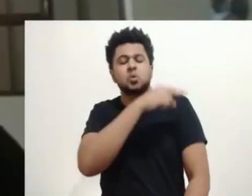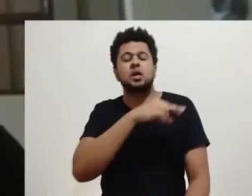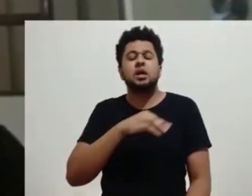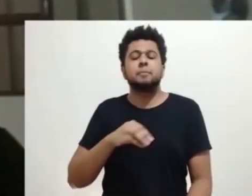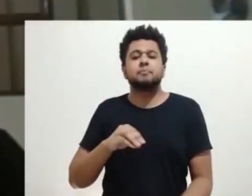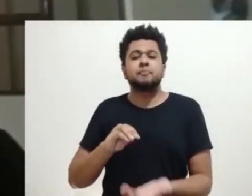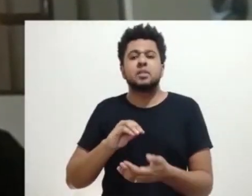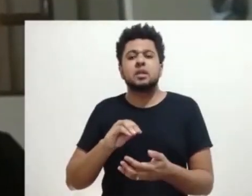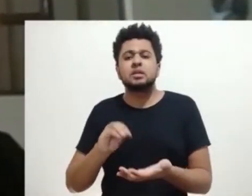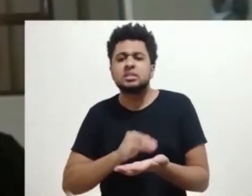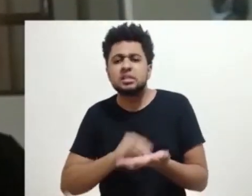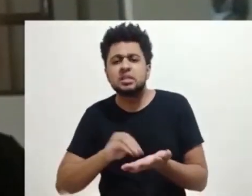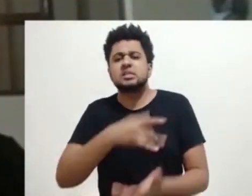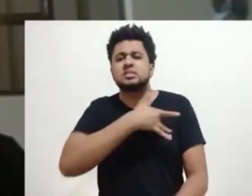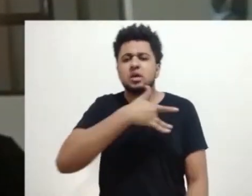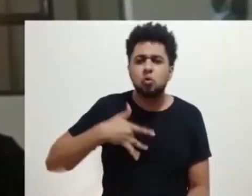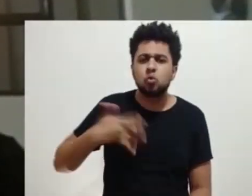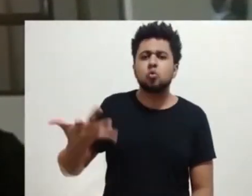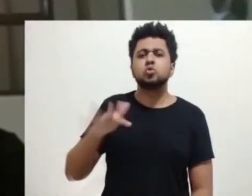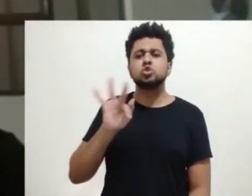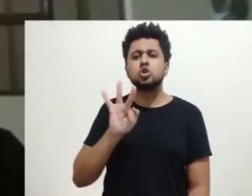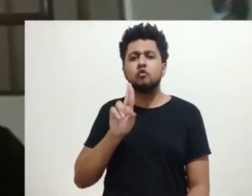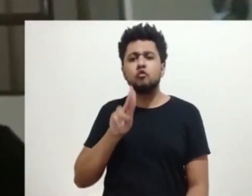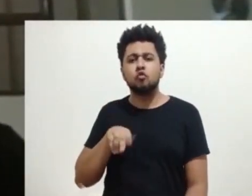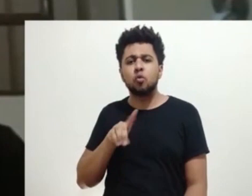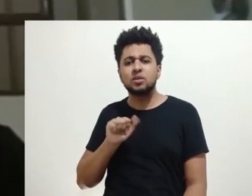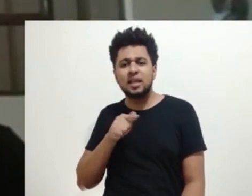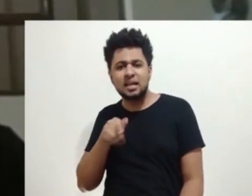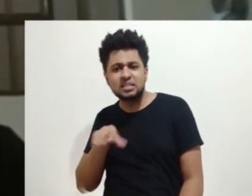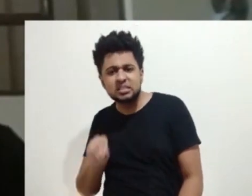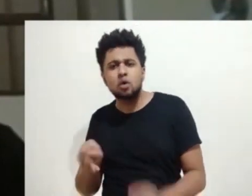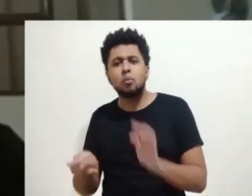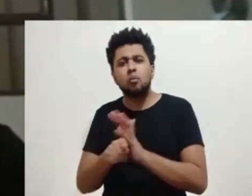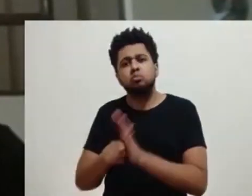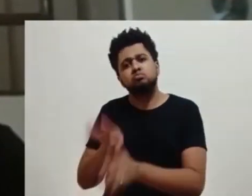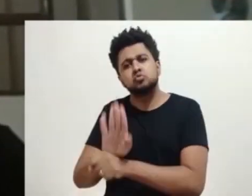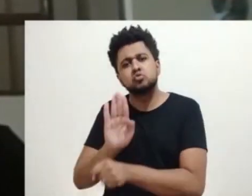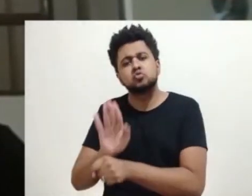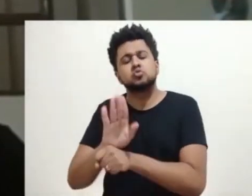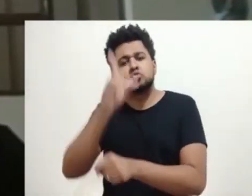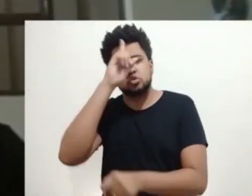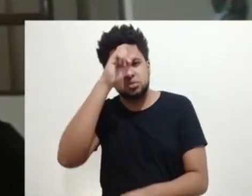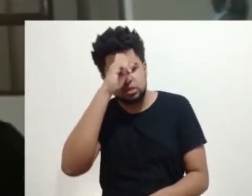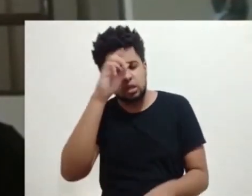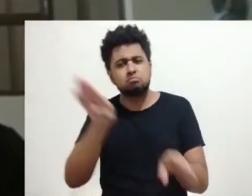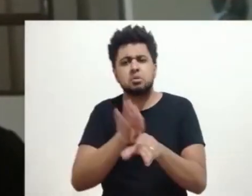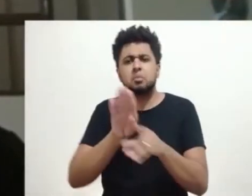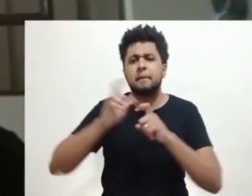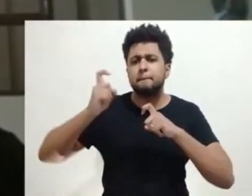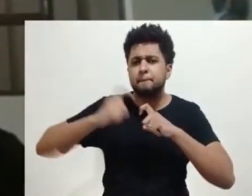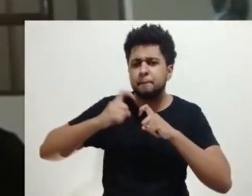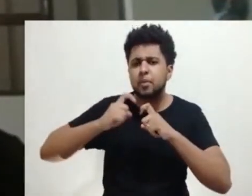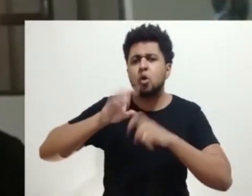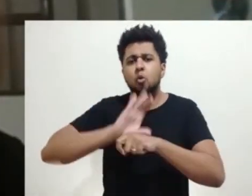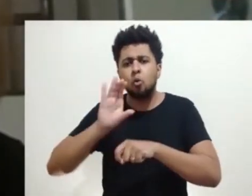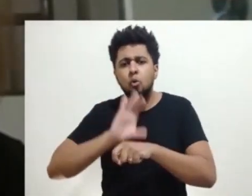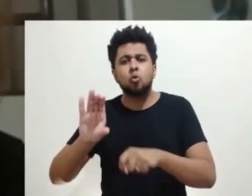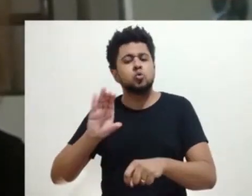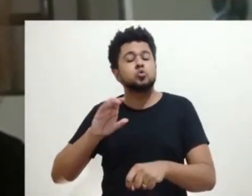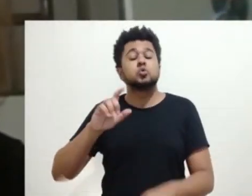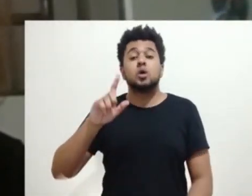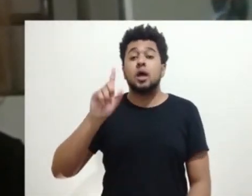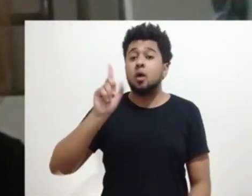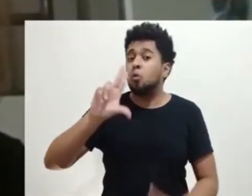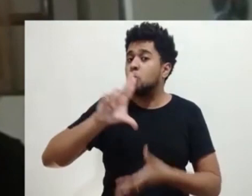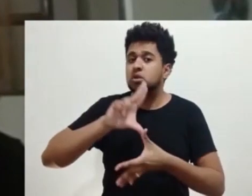Fundação Municipal que rege o hospital, A telemedicina também. Então, eu acho assim, que a Unila é